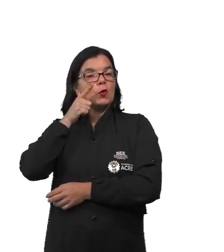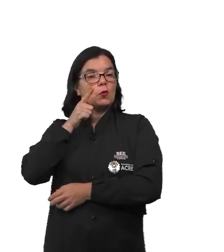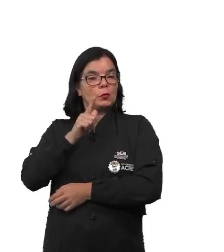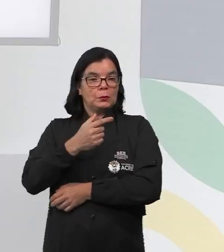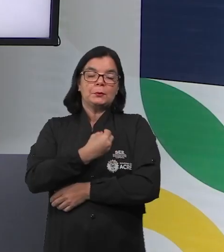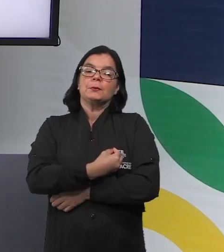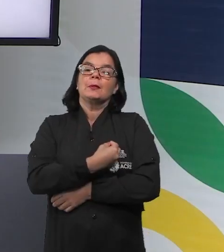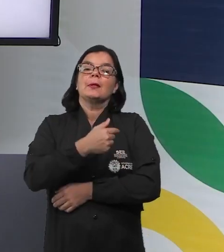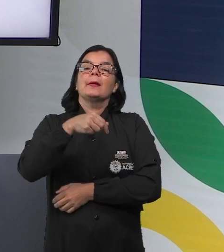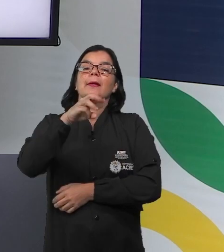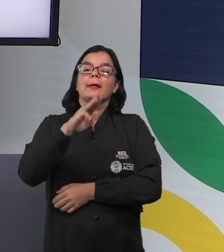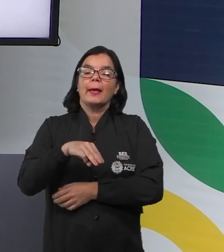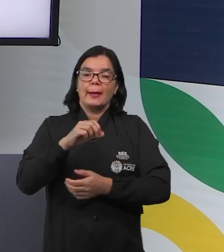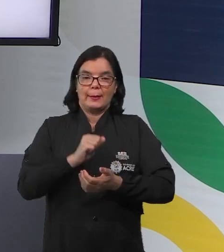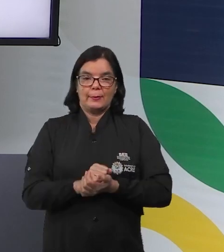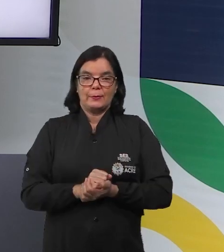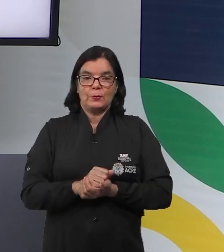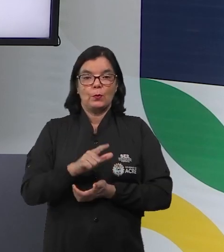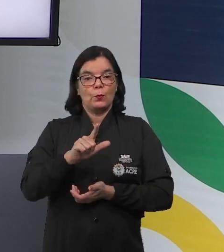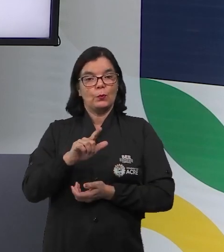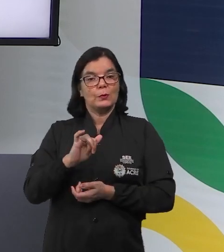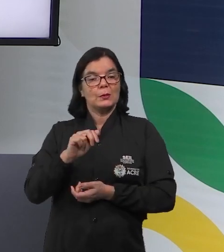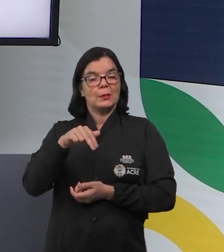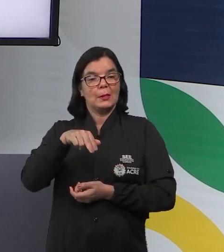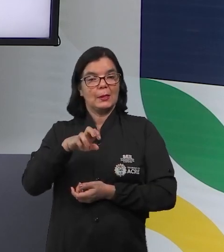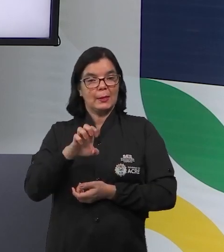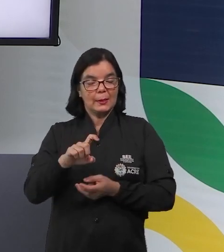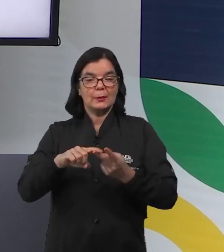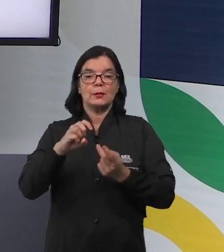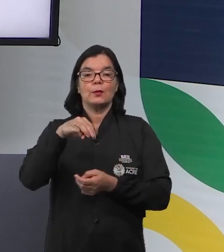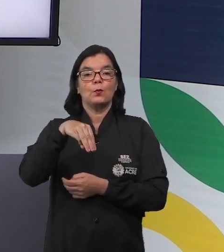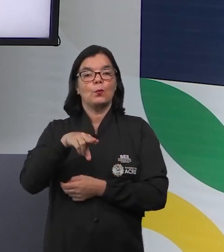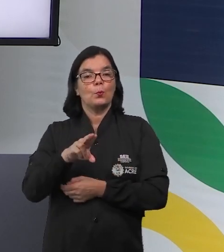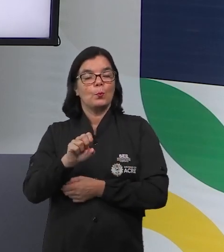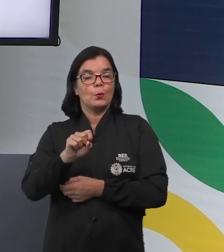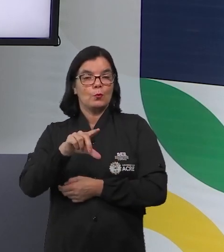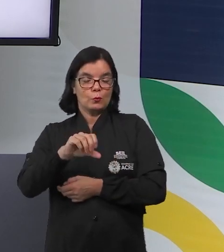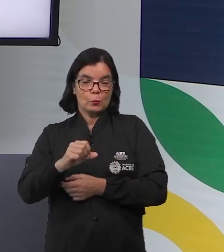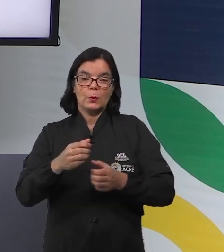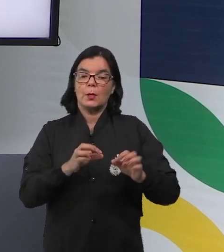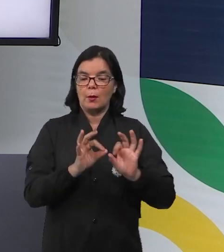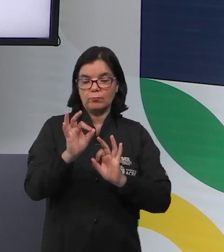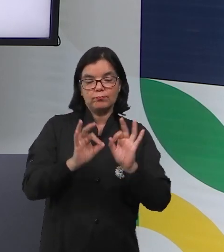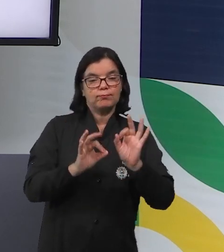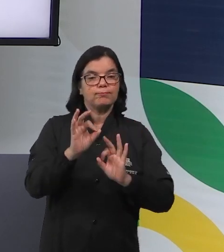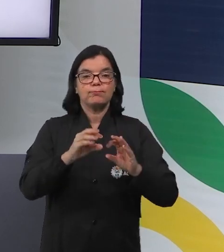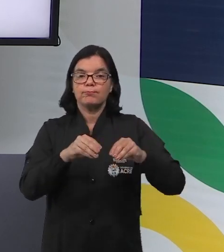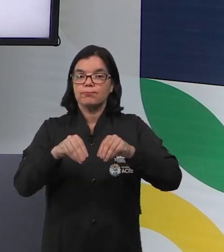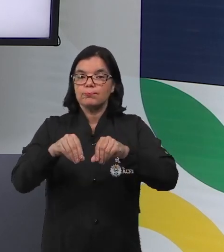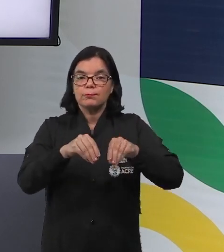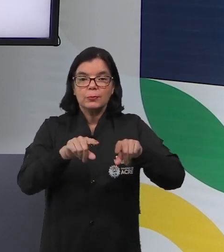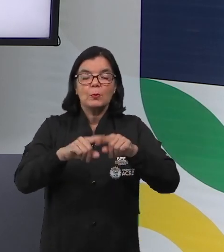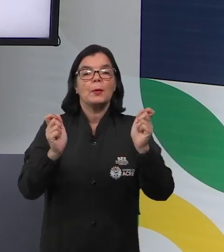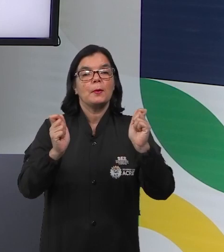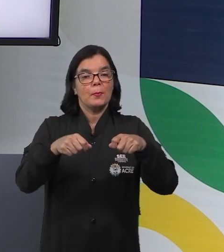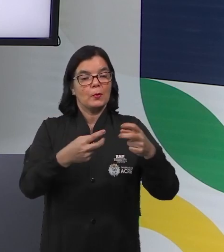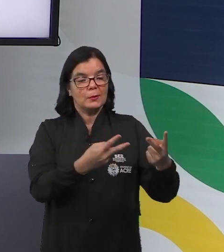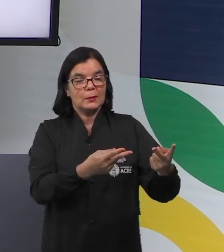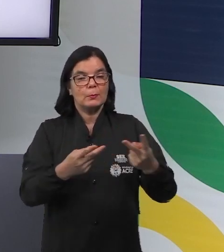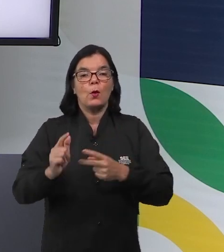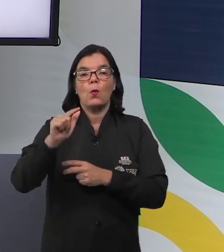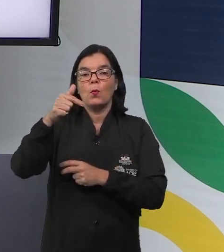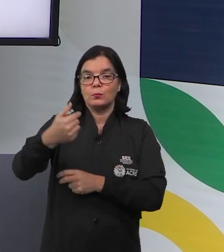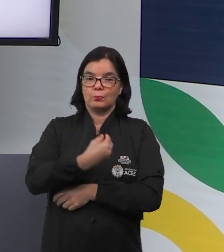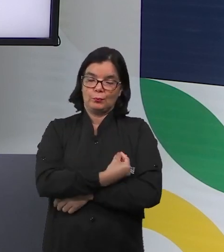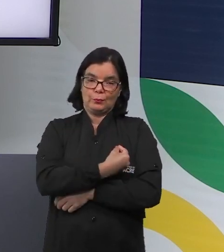sobreviver em esses ambientes, pessoal? Os links e os músculos. É eles que preparam o habitat ali para poder receber outros